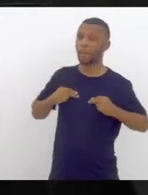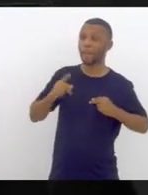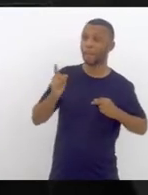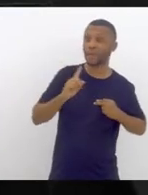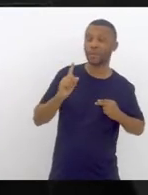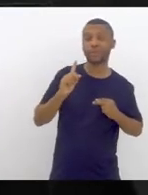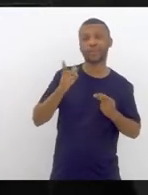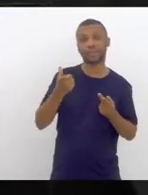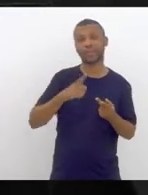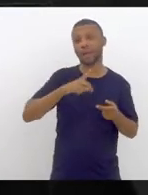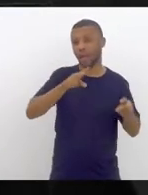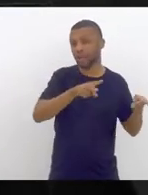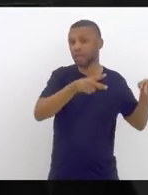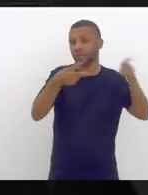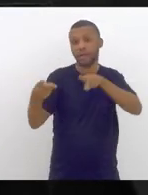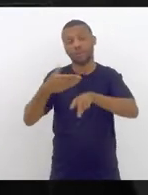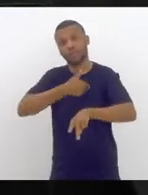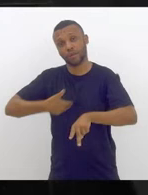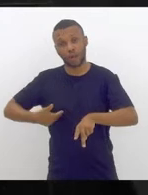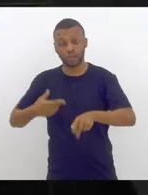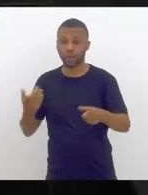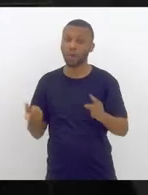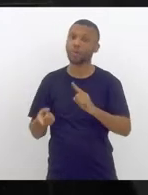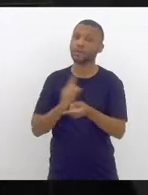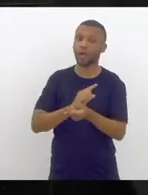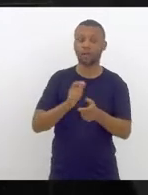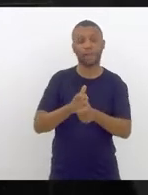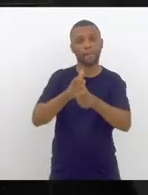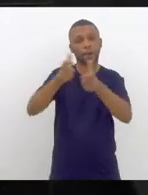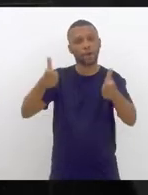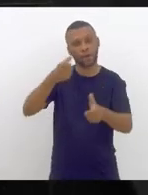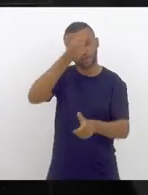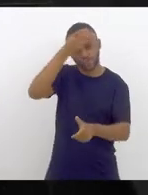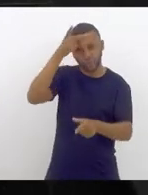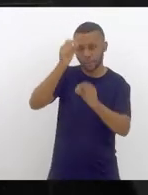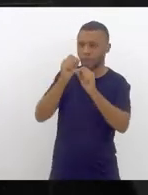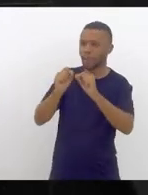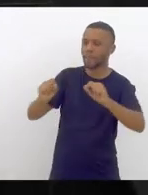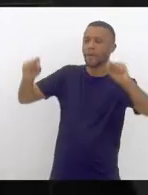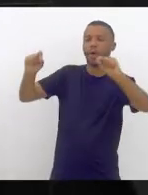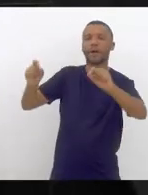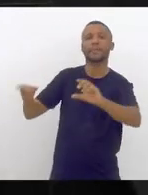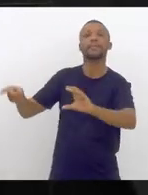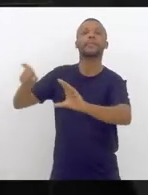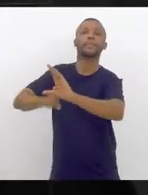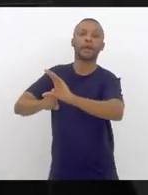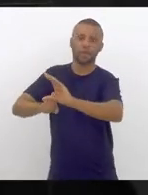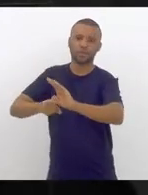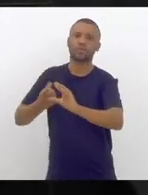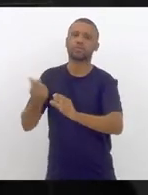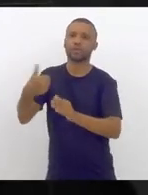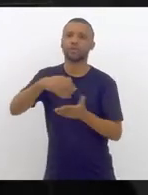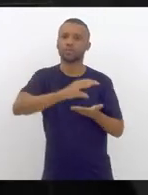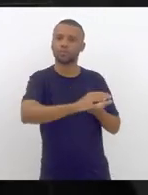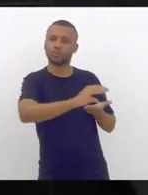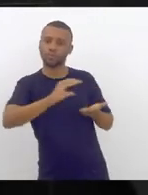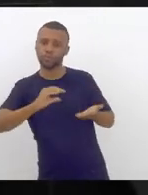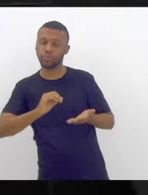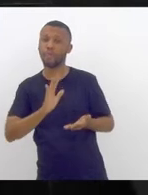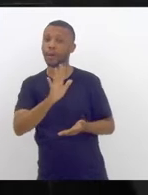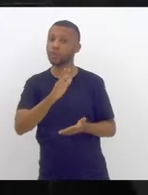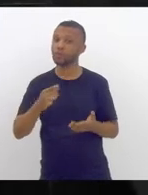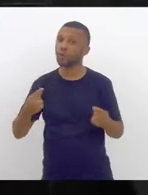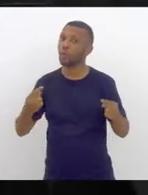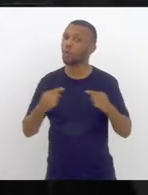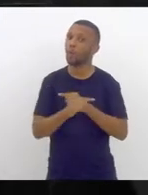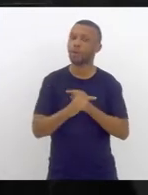transferências estaduais ao contrário a maioria depende muito disso mas quero destacar a falta de estruturação dessa agenda do contrário agenda